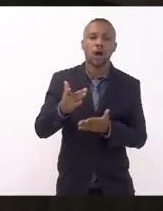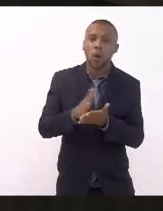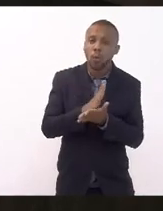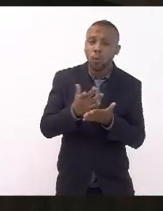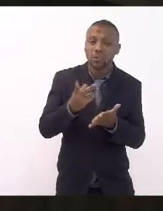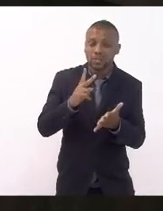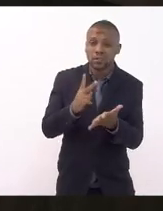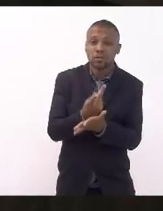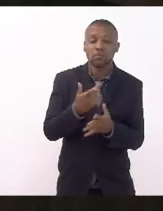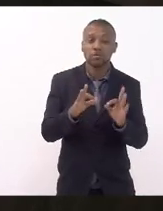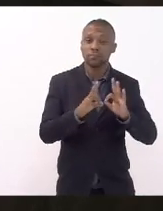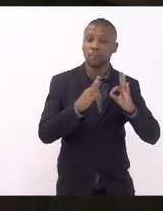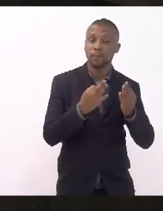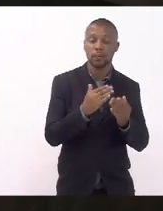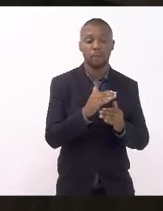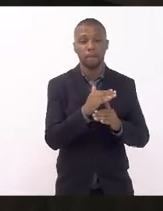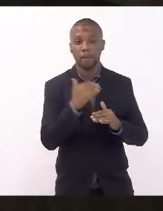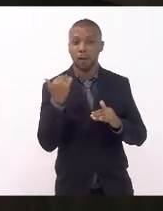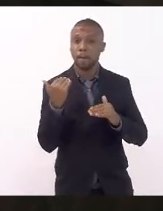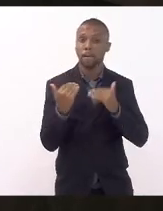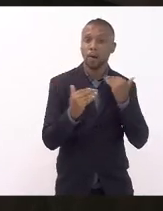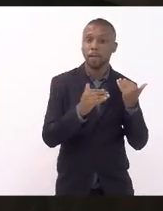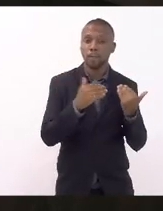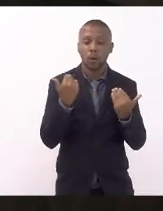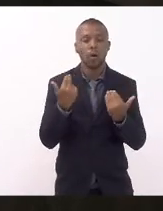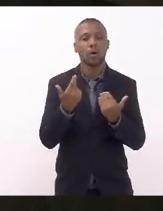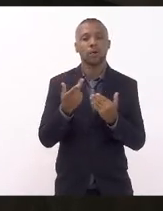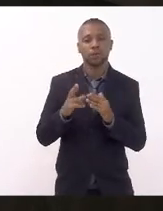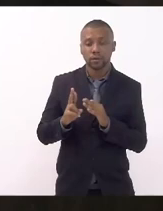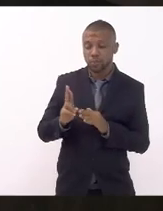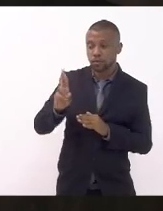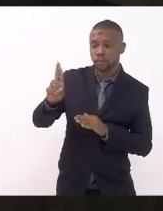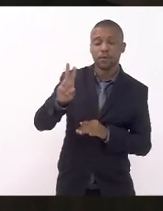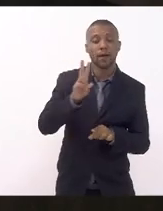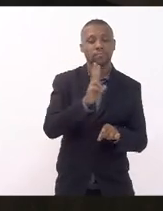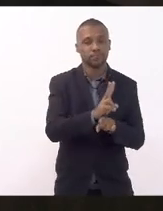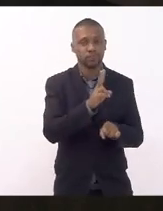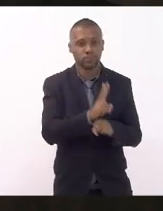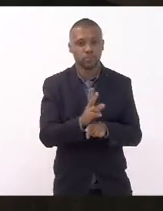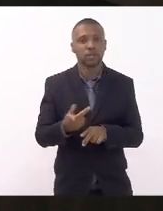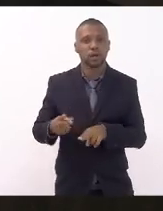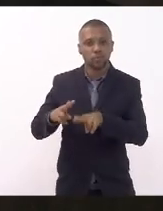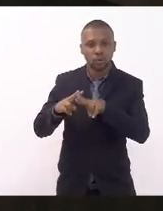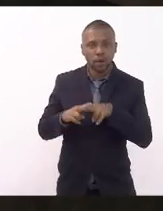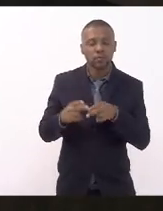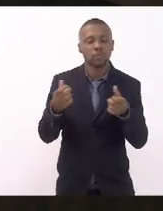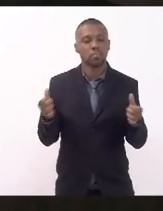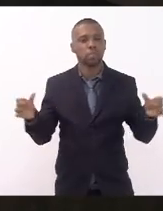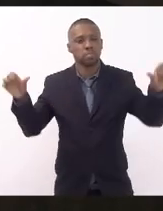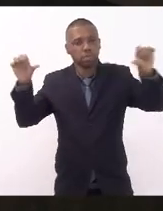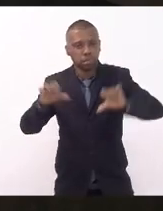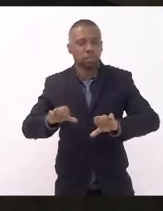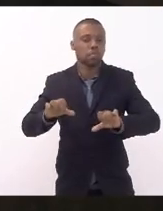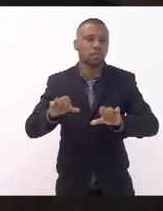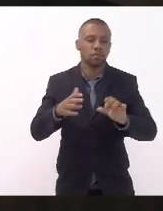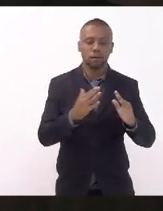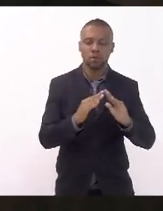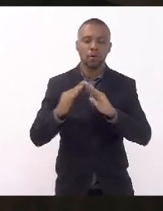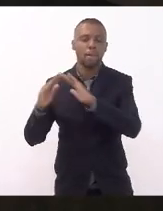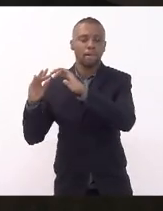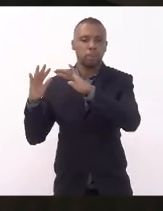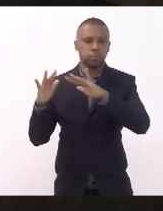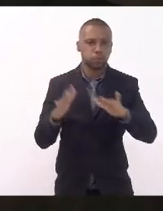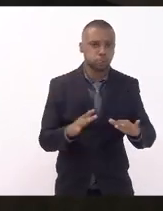genitores ou responsáveis legais em decorrência dos desastres naturais. Assim posto,